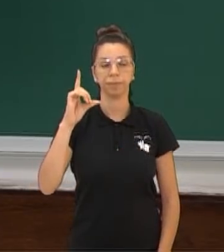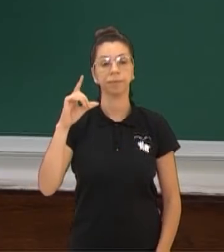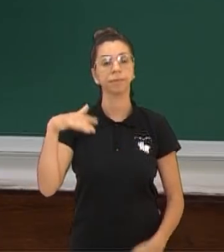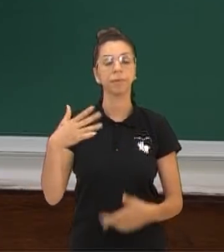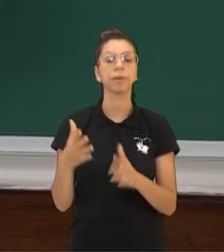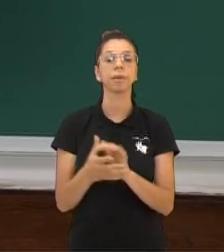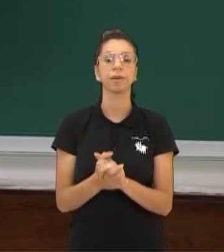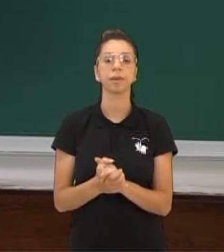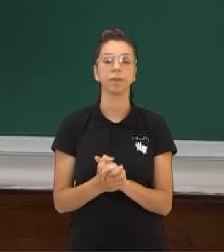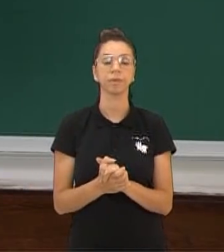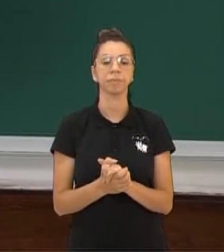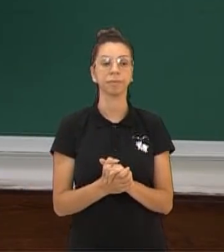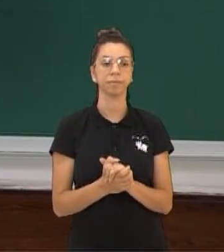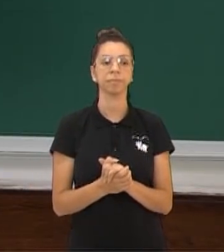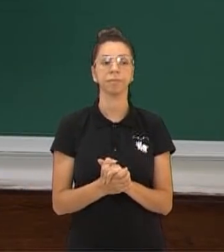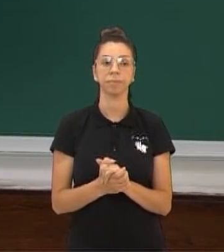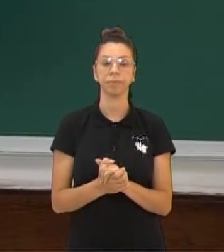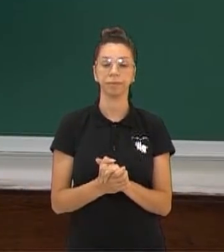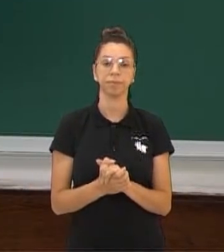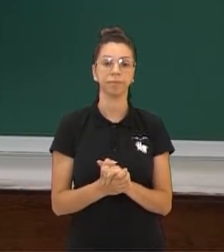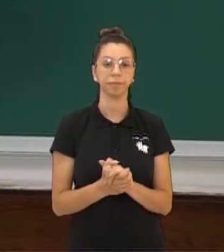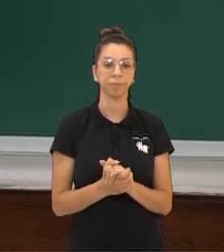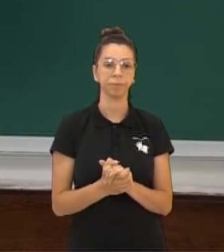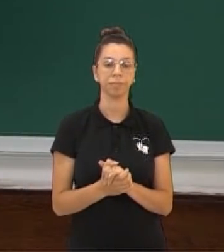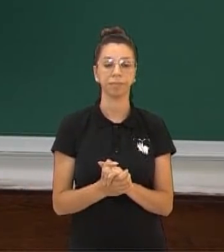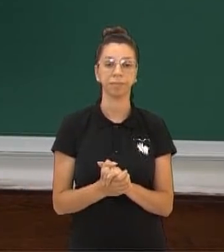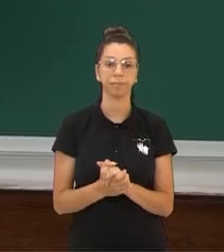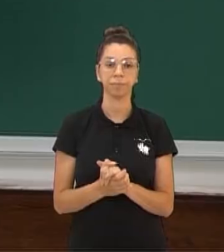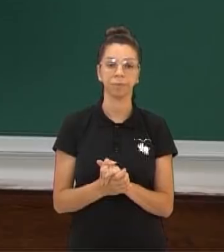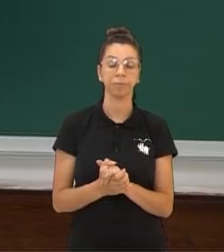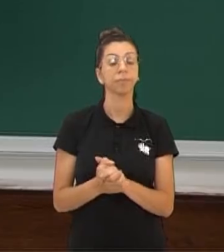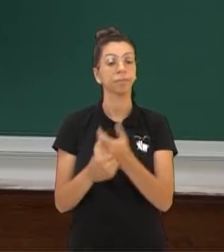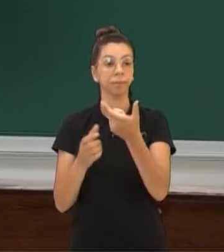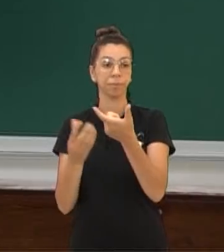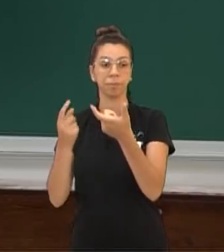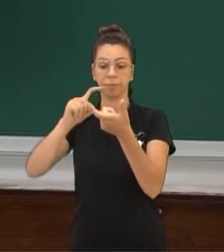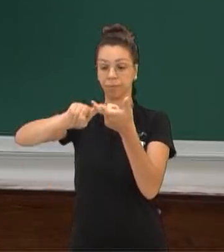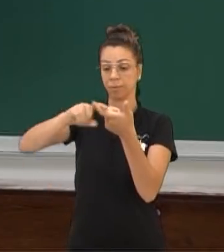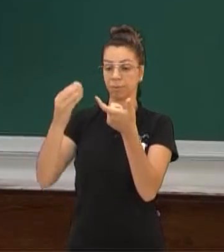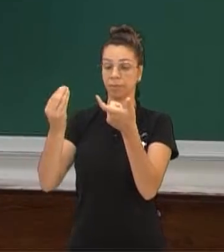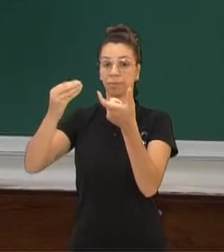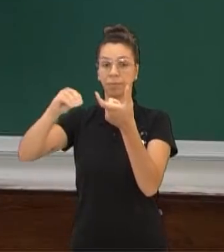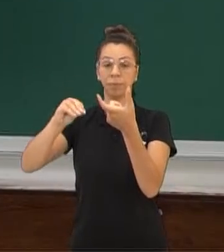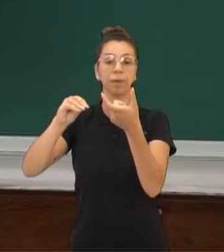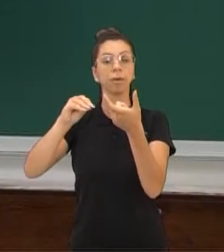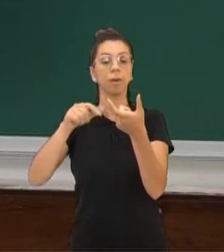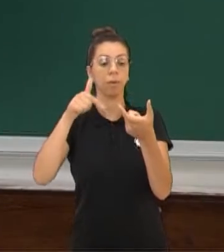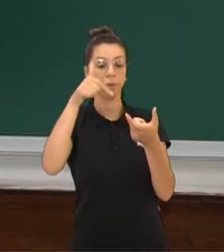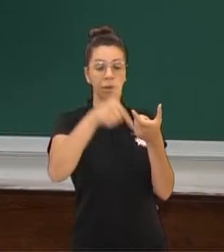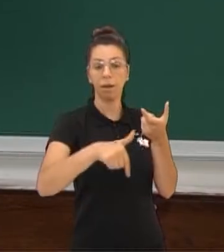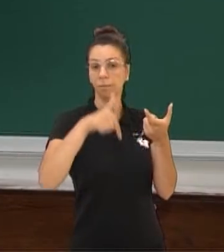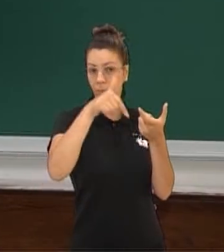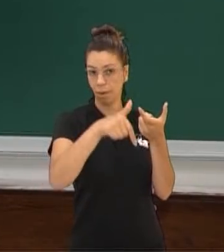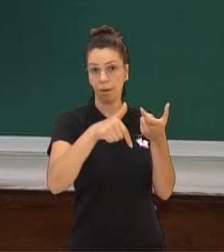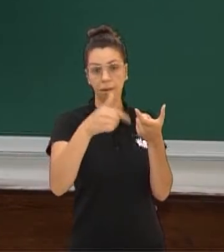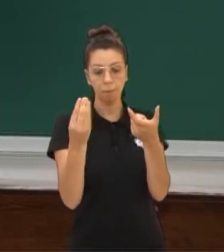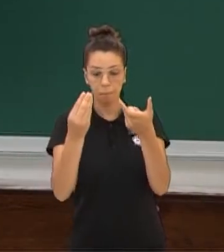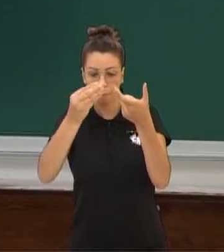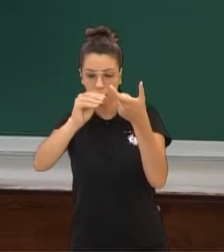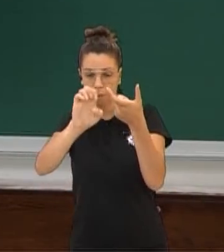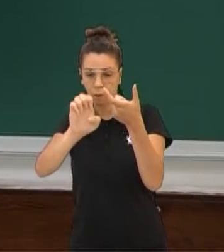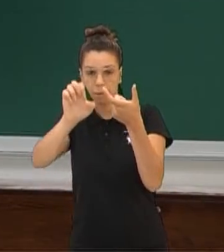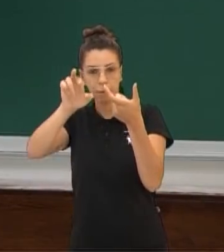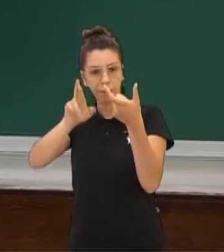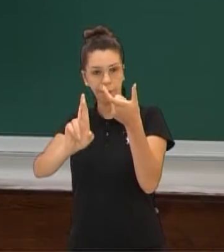disappear, desaparecer. E worker, nós temos ali ó, a palavrinha work, que é trabalho ou trabalhar. Quando a gente